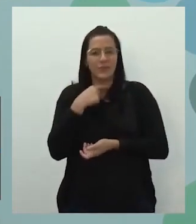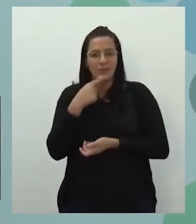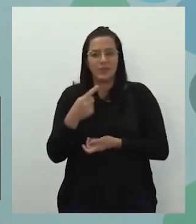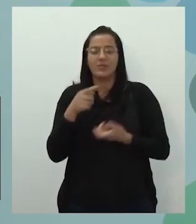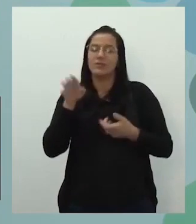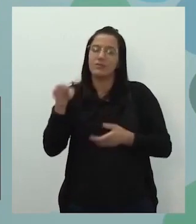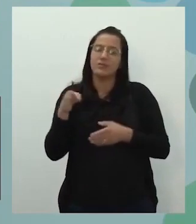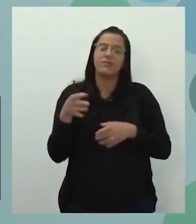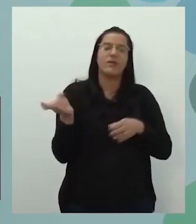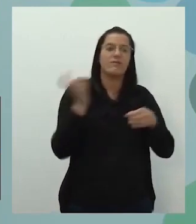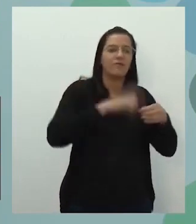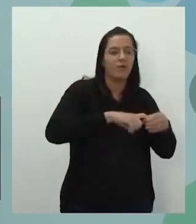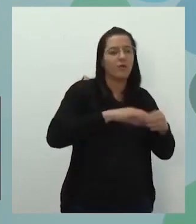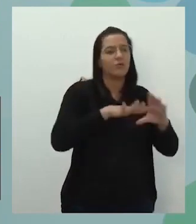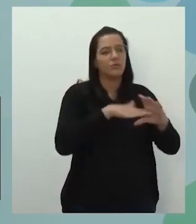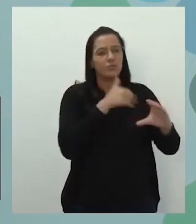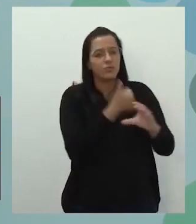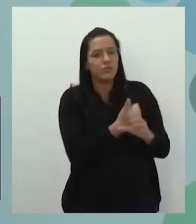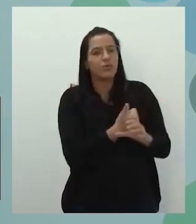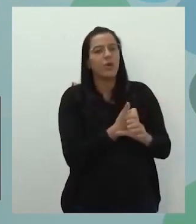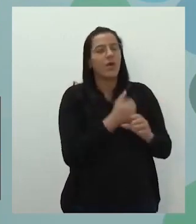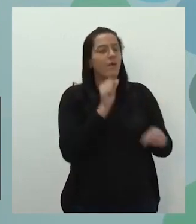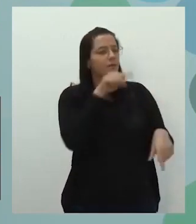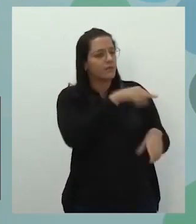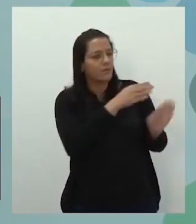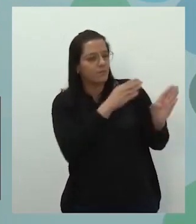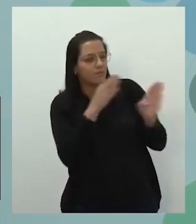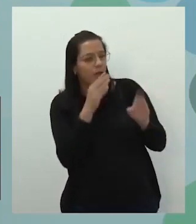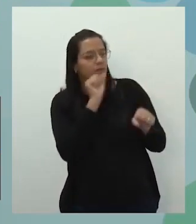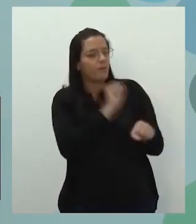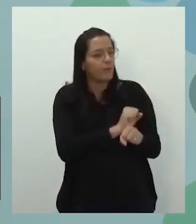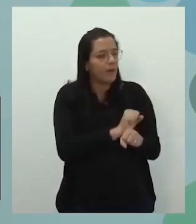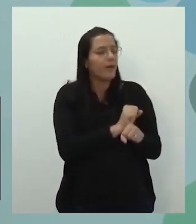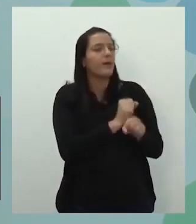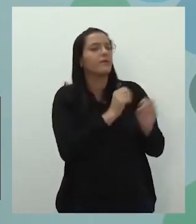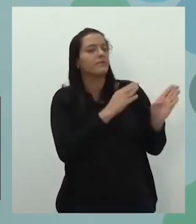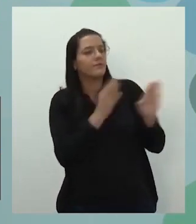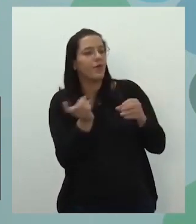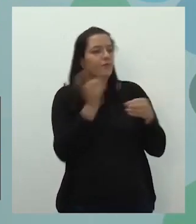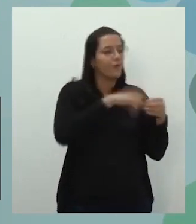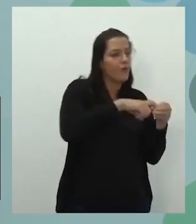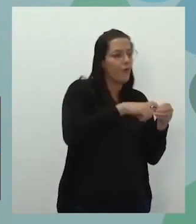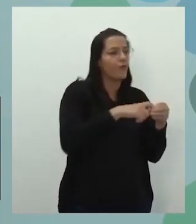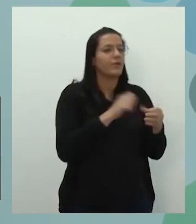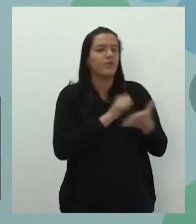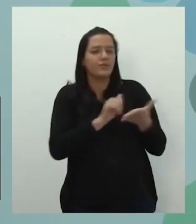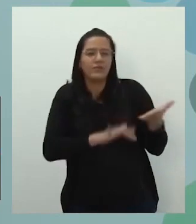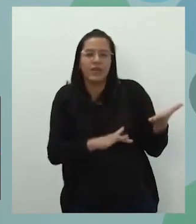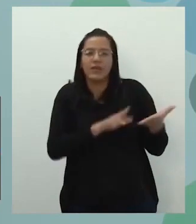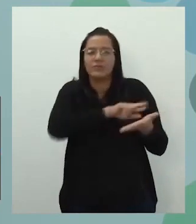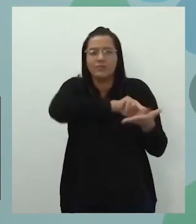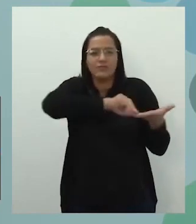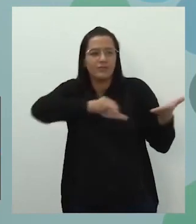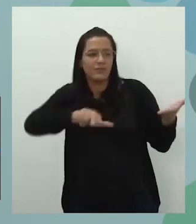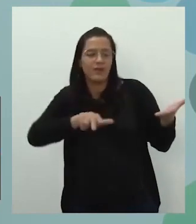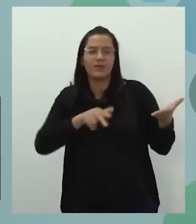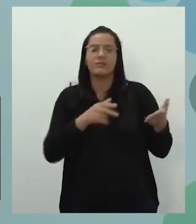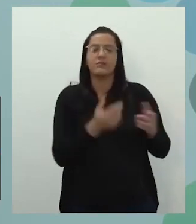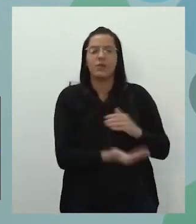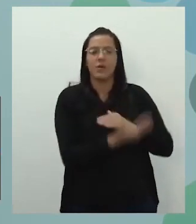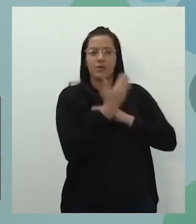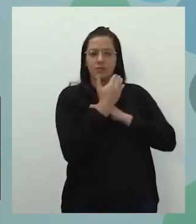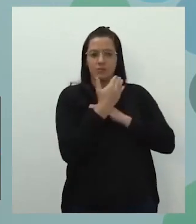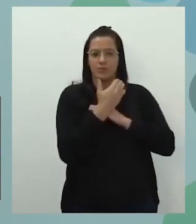no YouTube e parar a aula, assistir, retomar, voltar, fazer um exercício, tá bom? Então, é importante você saber que tem